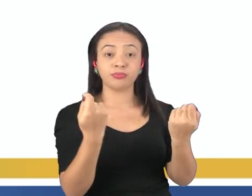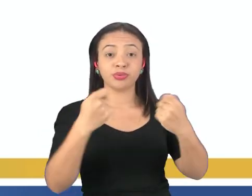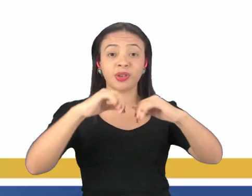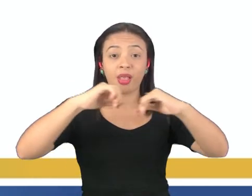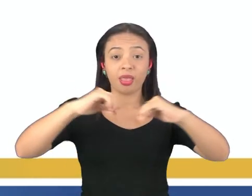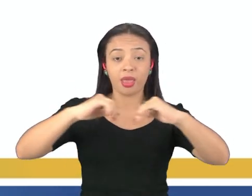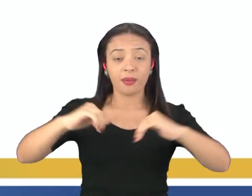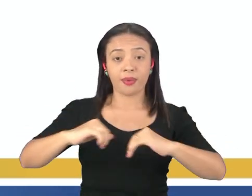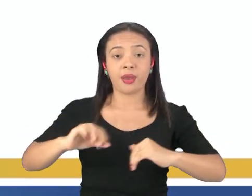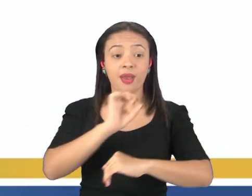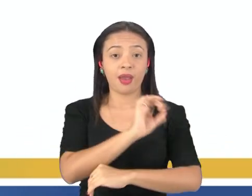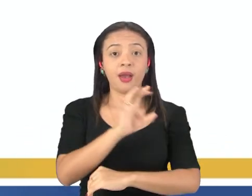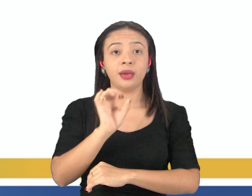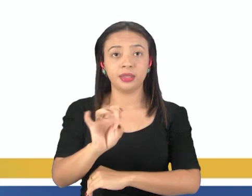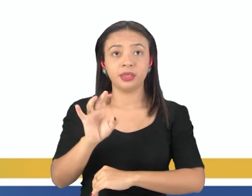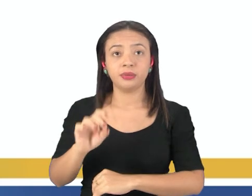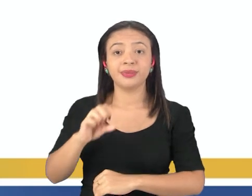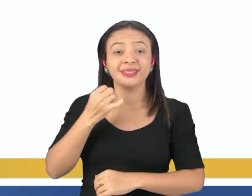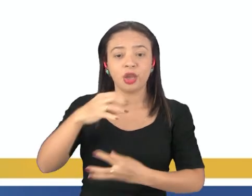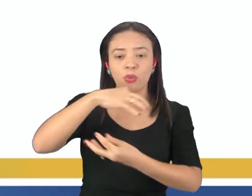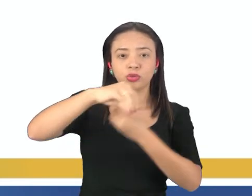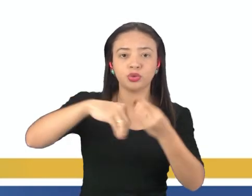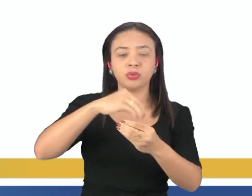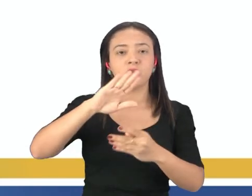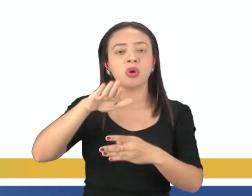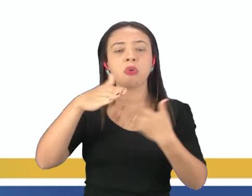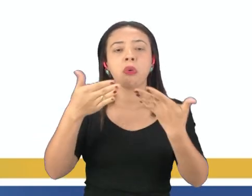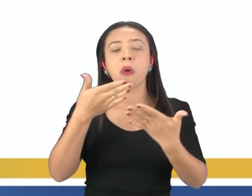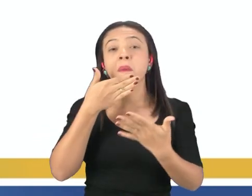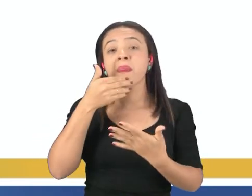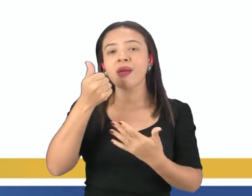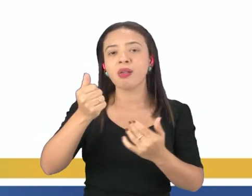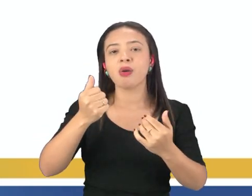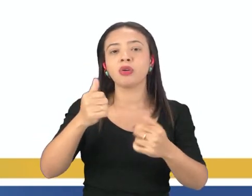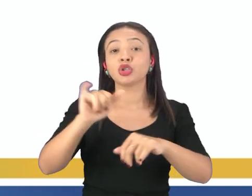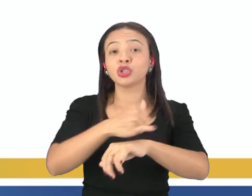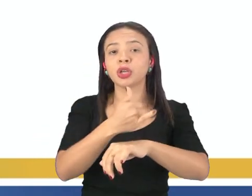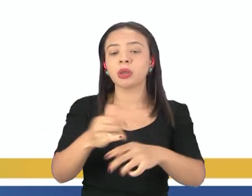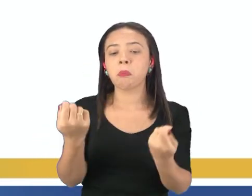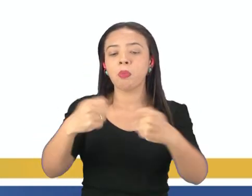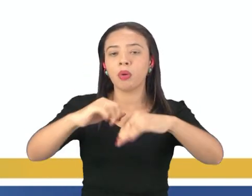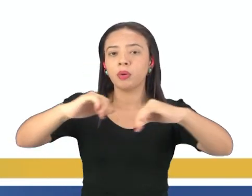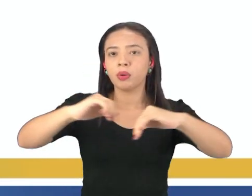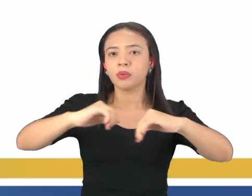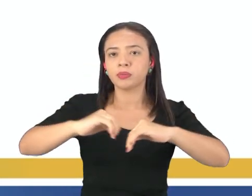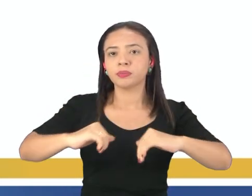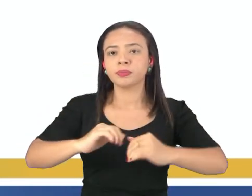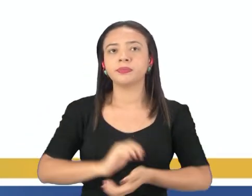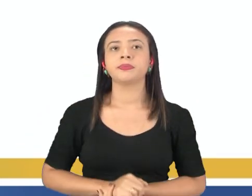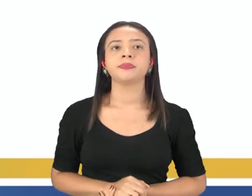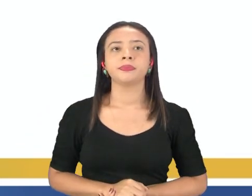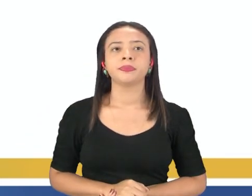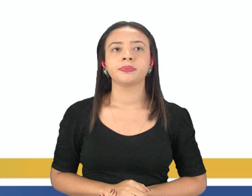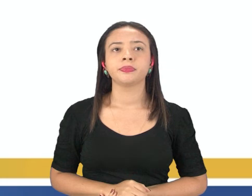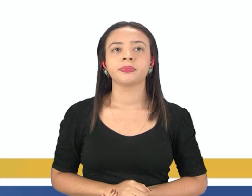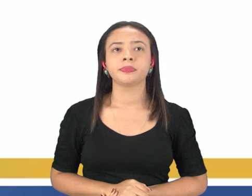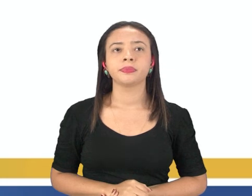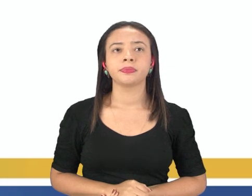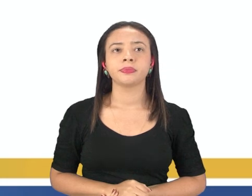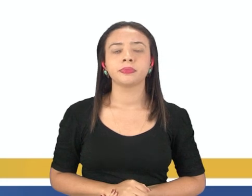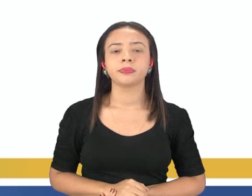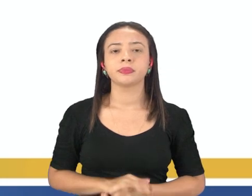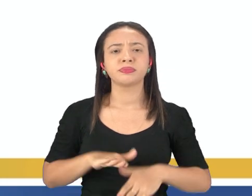da mistura final, depois que eu misturei tudo isso, qual seria a melhor sequência de separação? E aí?